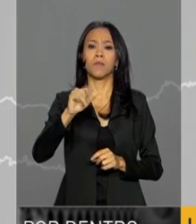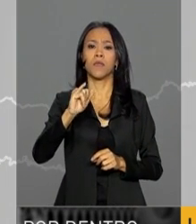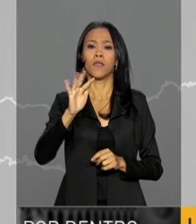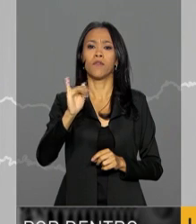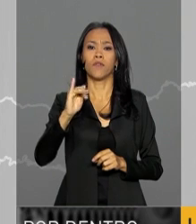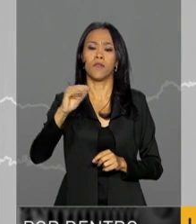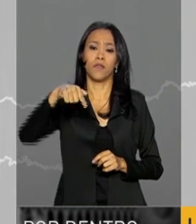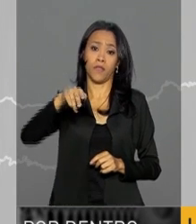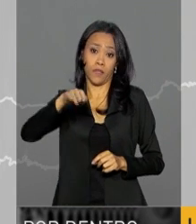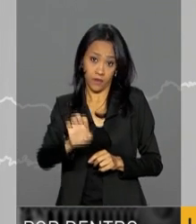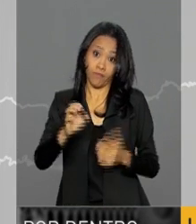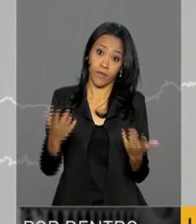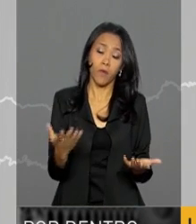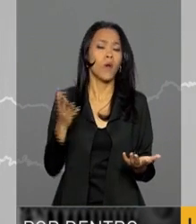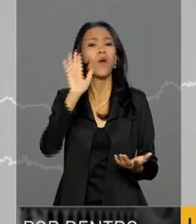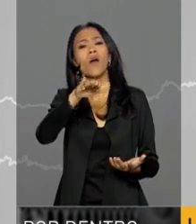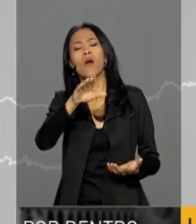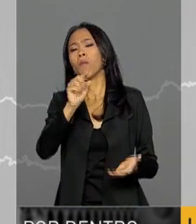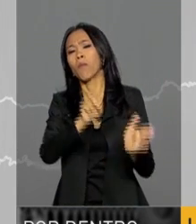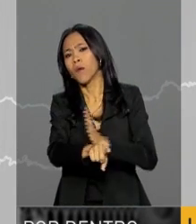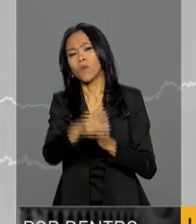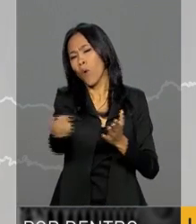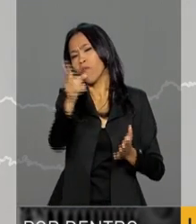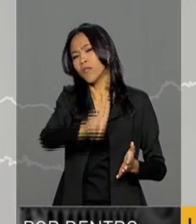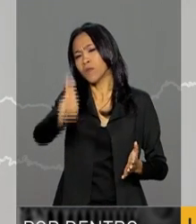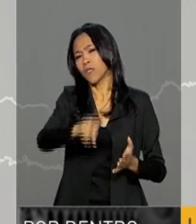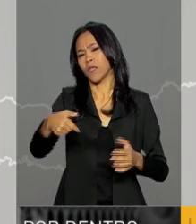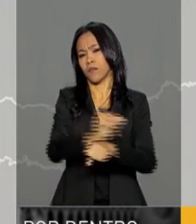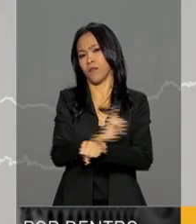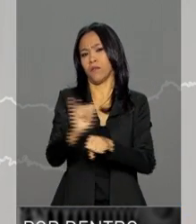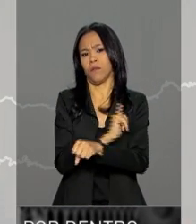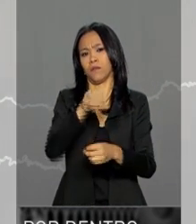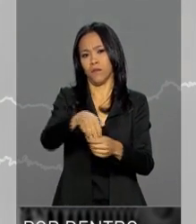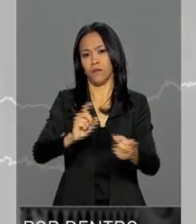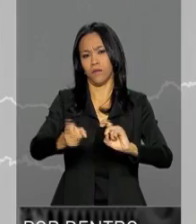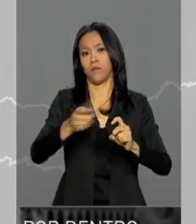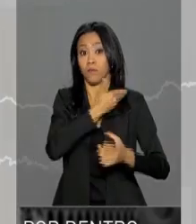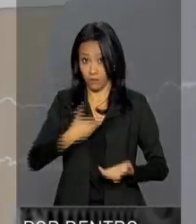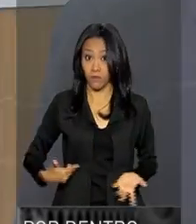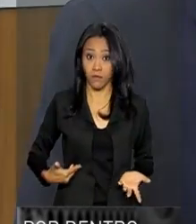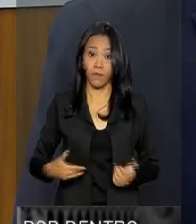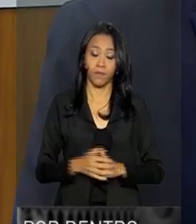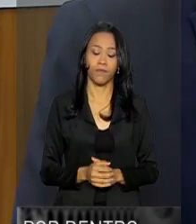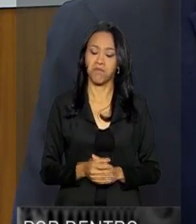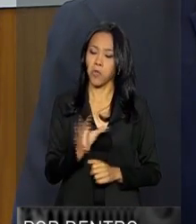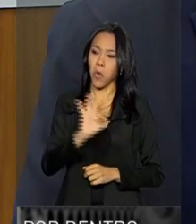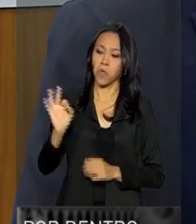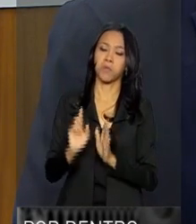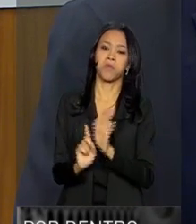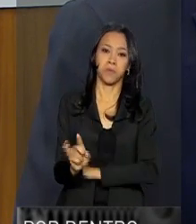cidadãos ele perguntou como vai funcionar essa ferramenta bom mesmo obrigado a pergunta é ótima porque